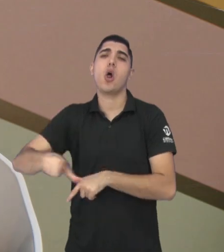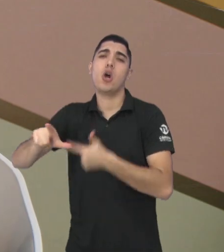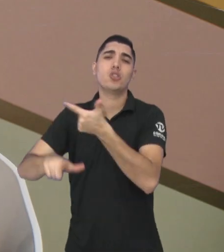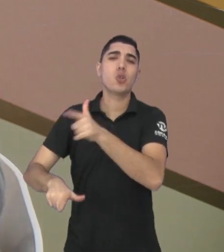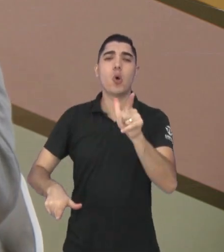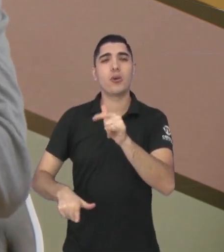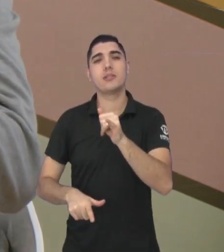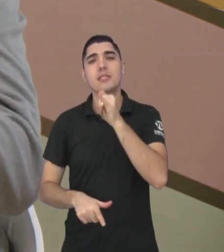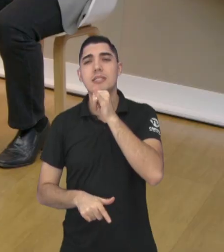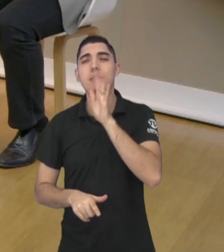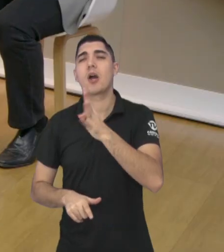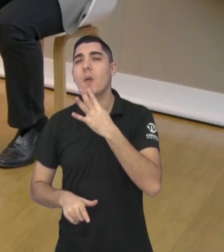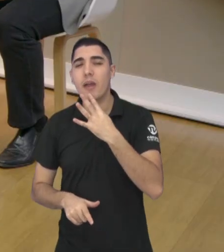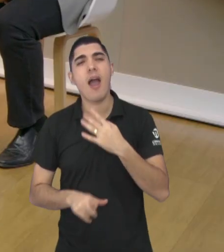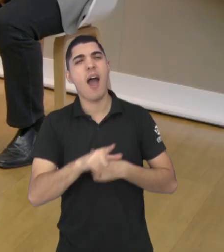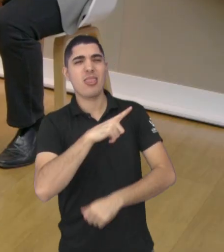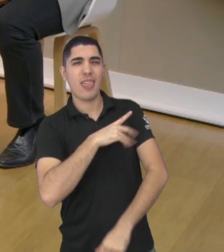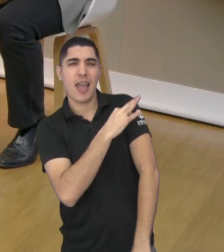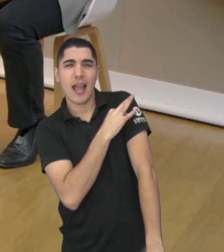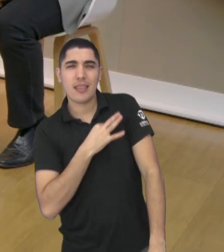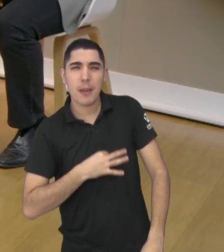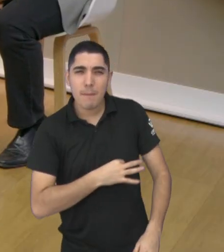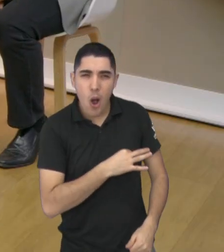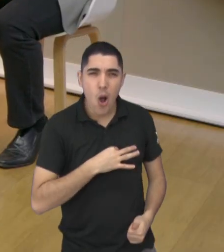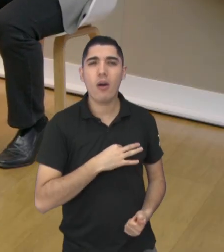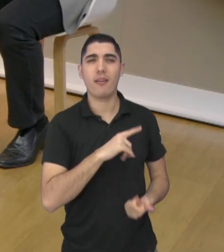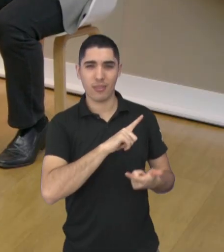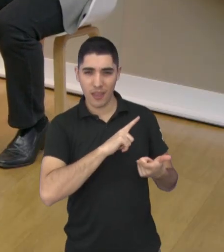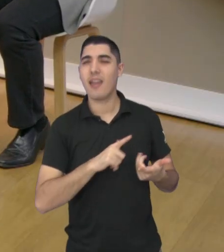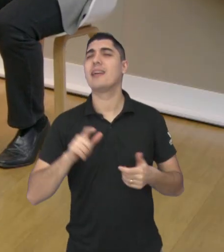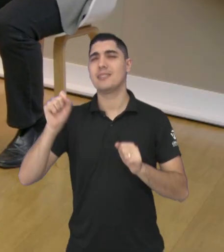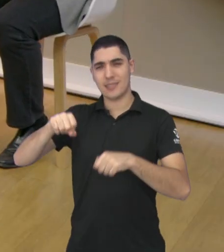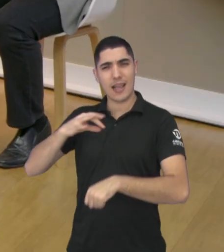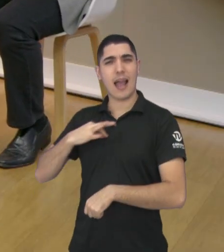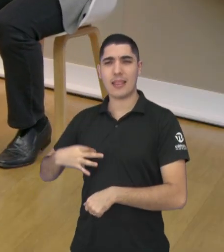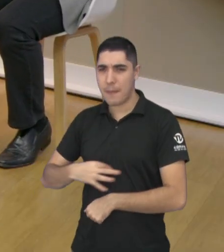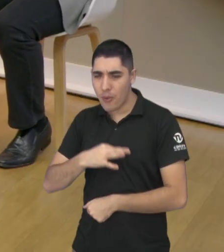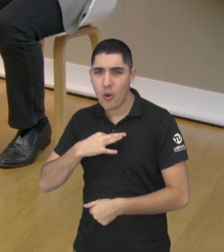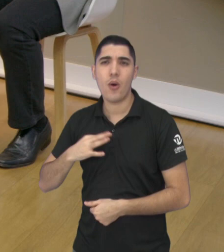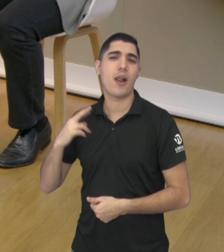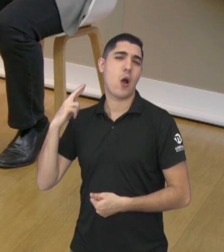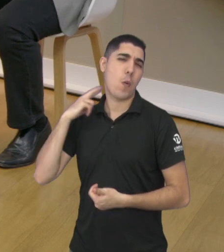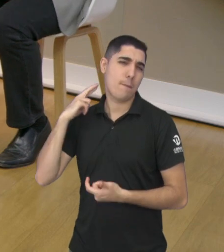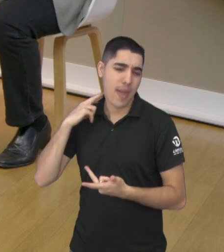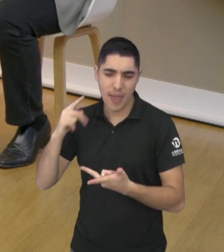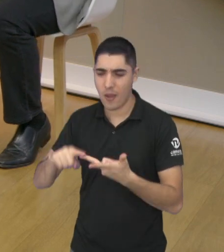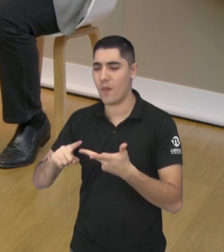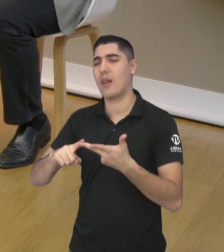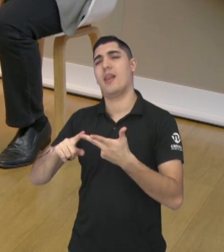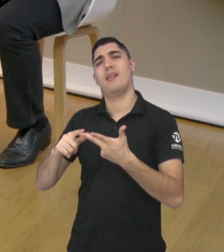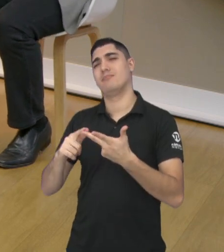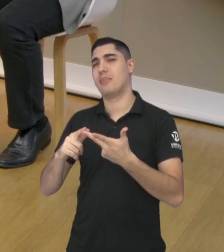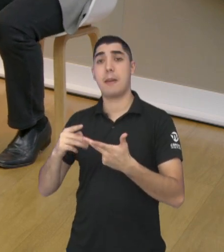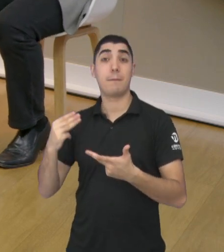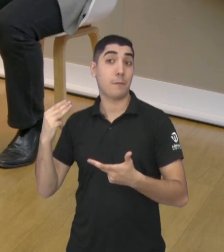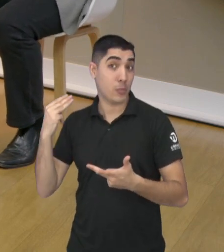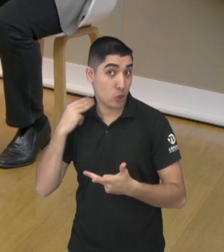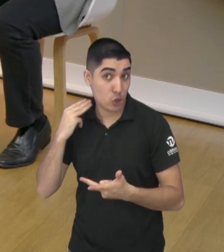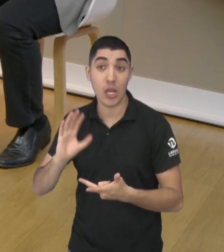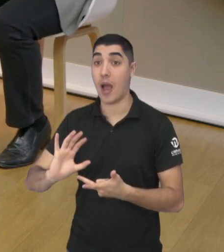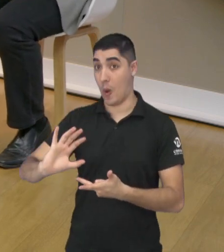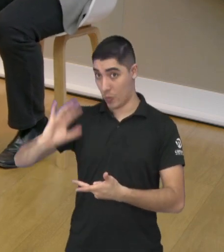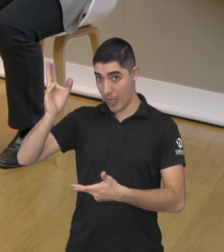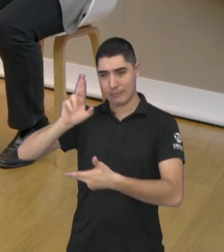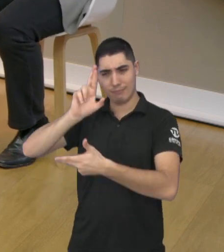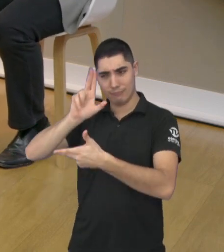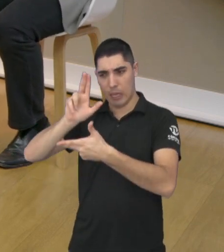conhece... Catapora, sarampo, nós vamos falar sobre cada uma daqui rubéola, a pouco. rotavírus, meningites